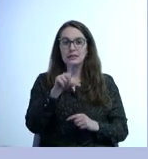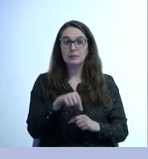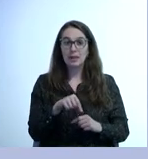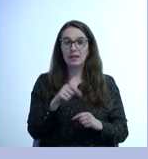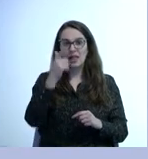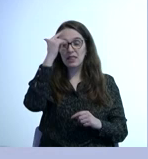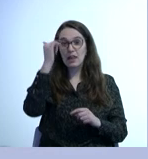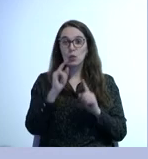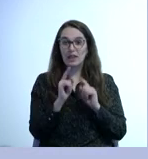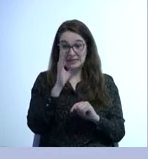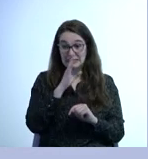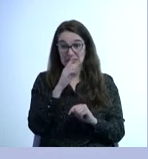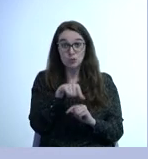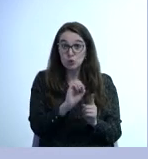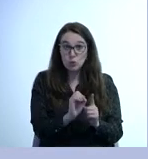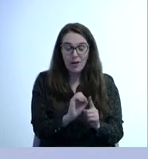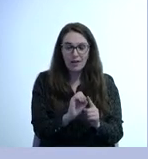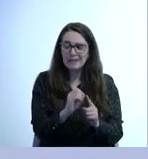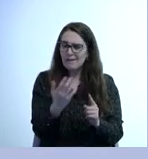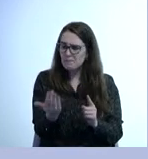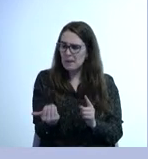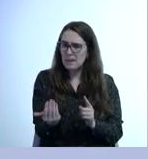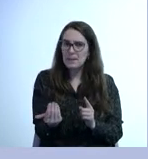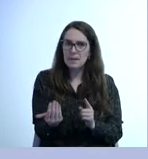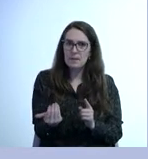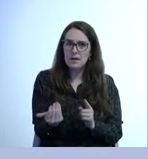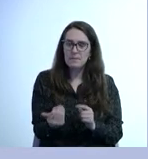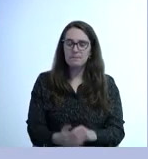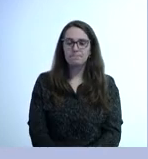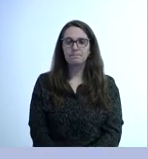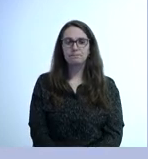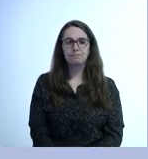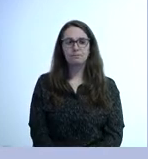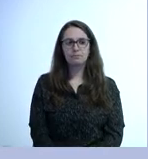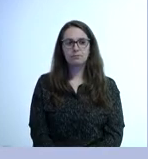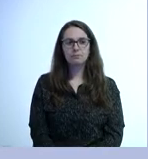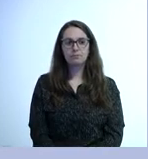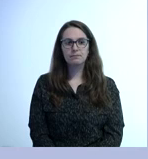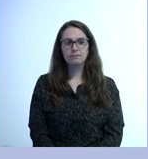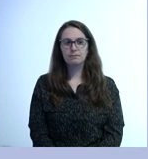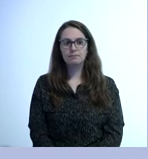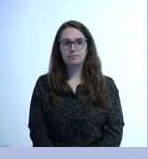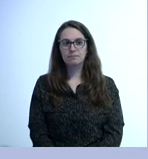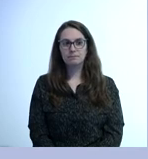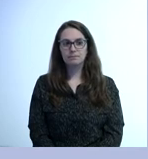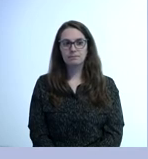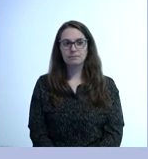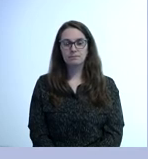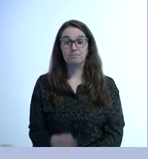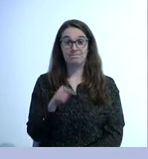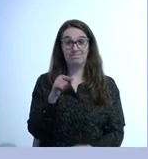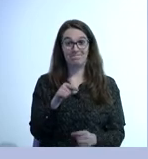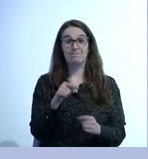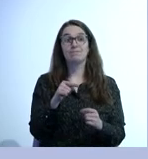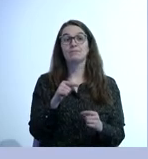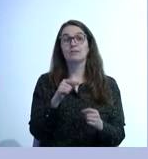A ideia é que não podiam ser de outro modo. Essa demarcação, que existe em